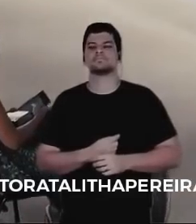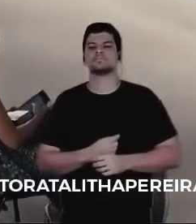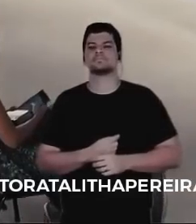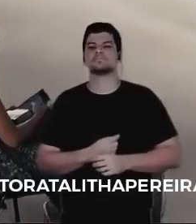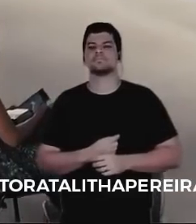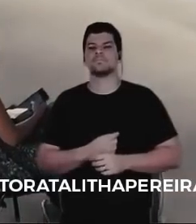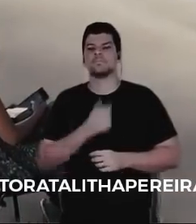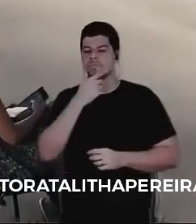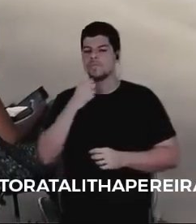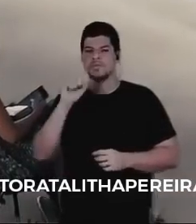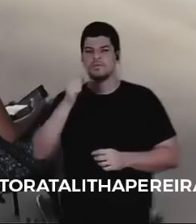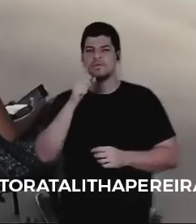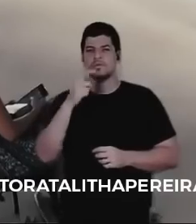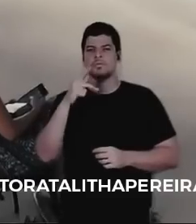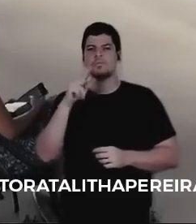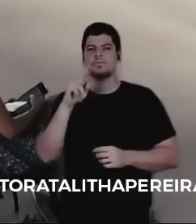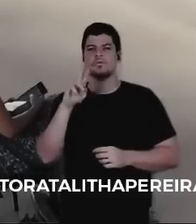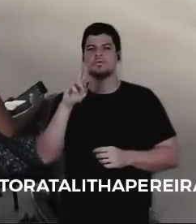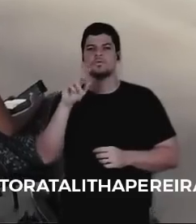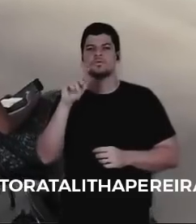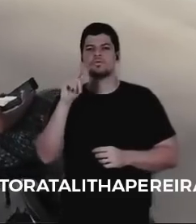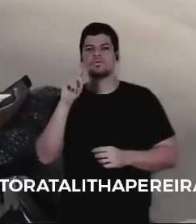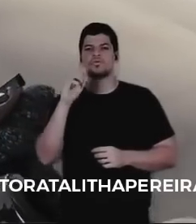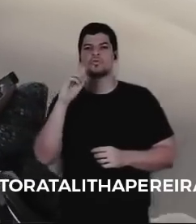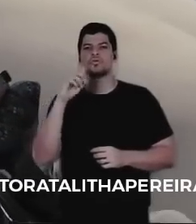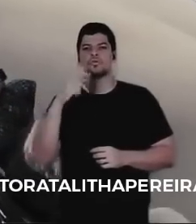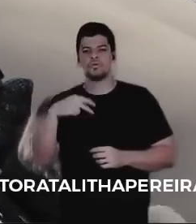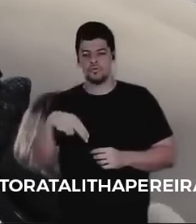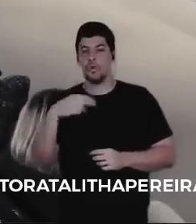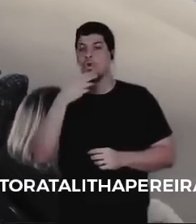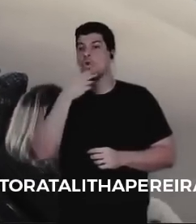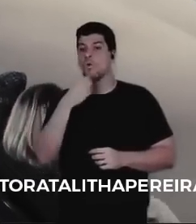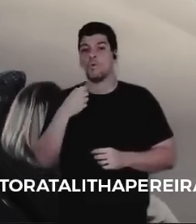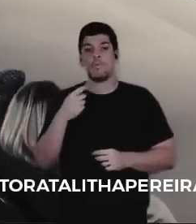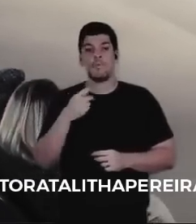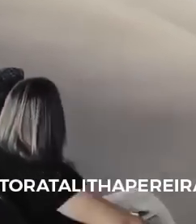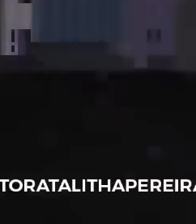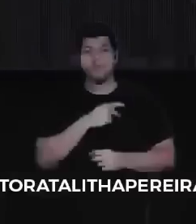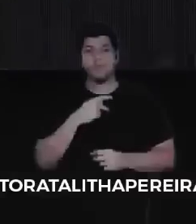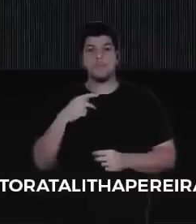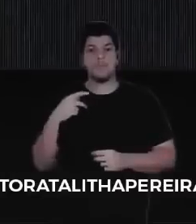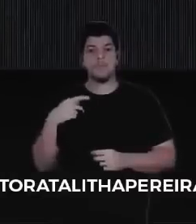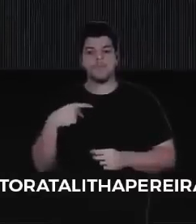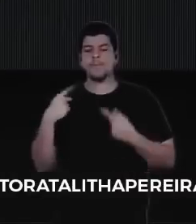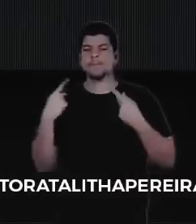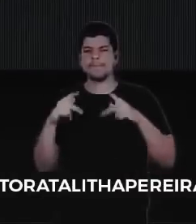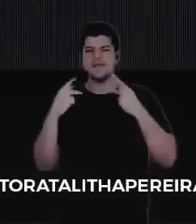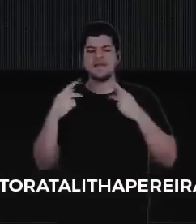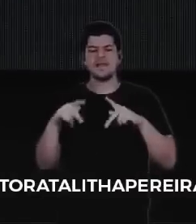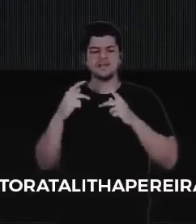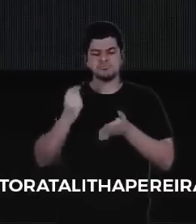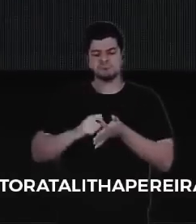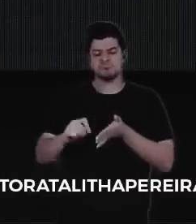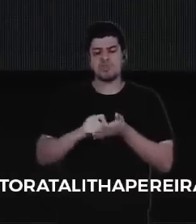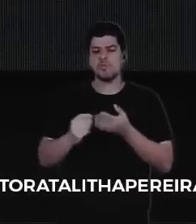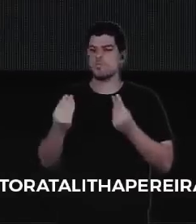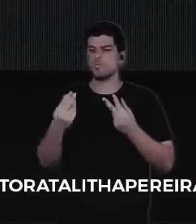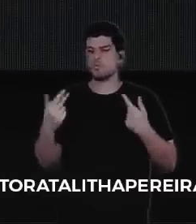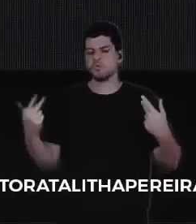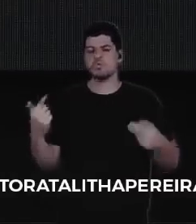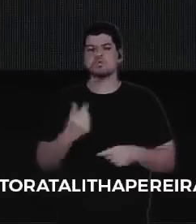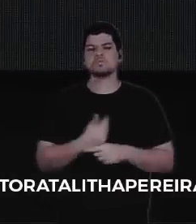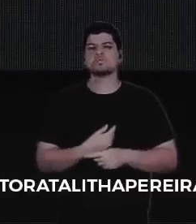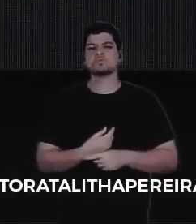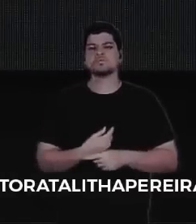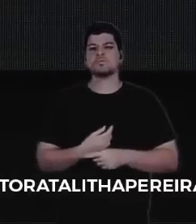Spurgeon, um homem de Deus, grande pregador, um biógrafo da sua história, diz que a primeira pregação